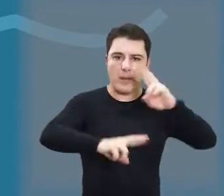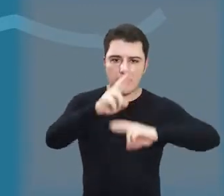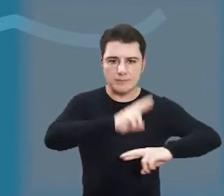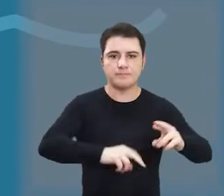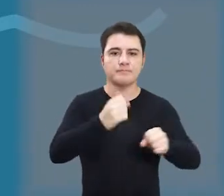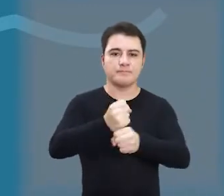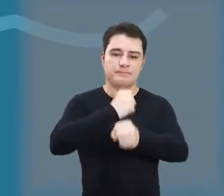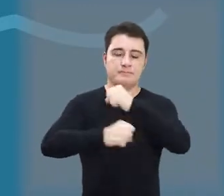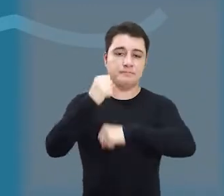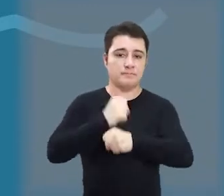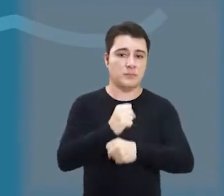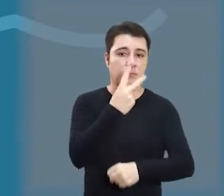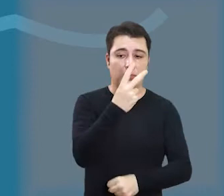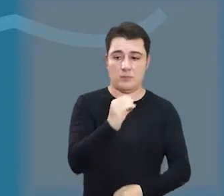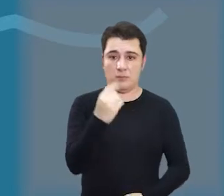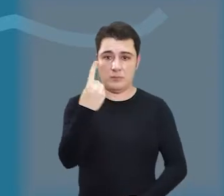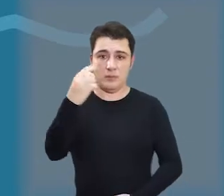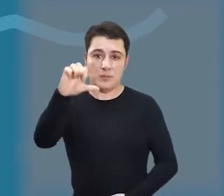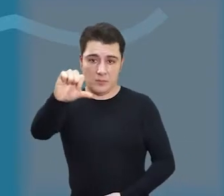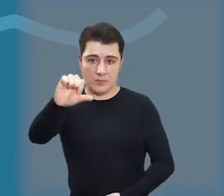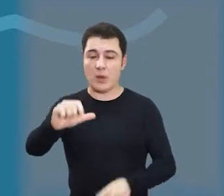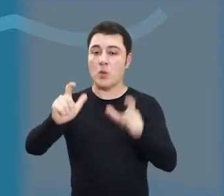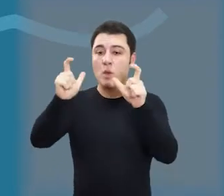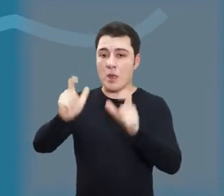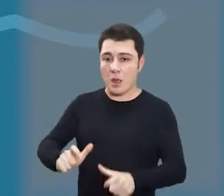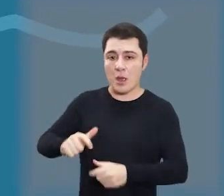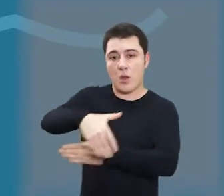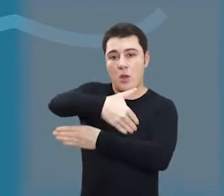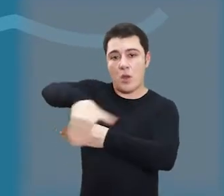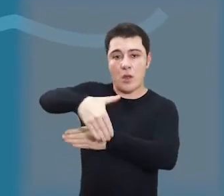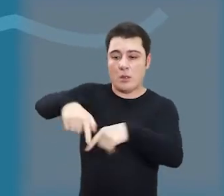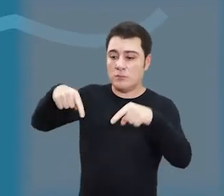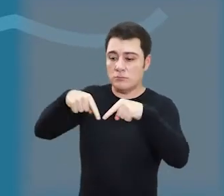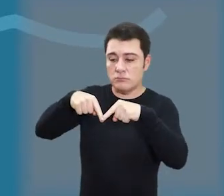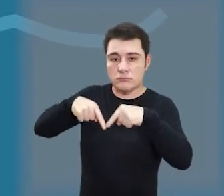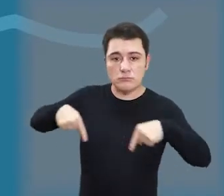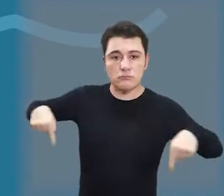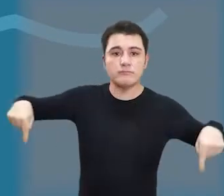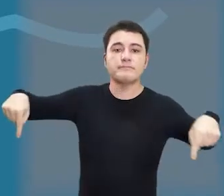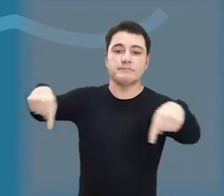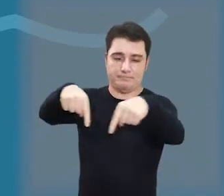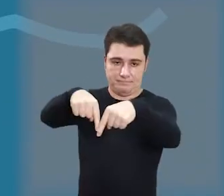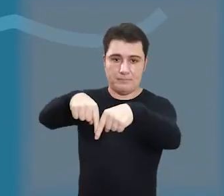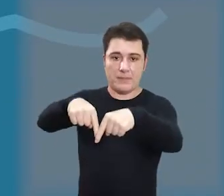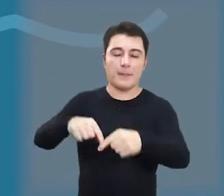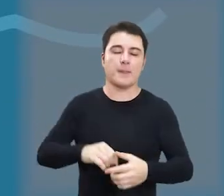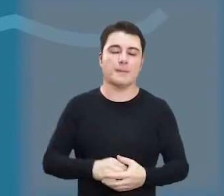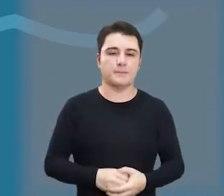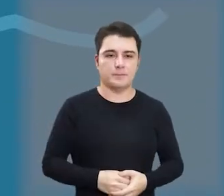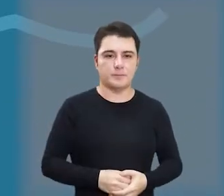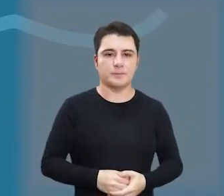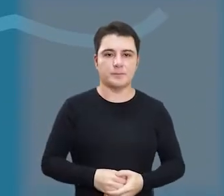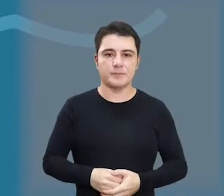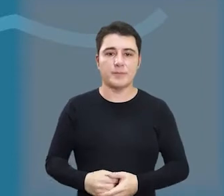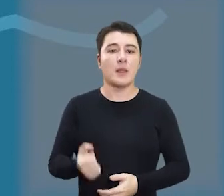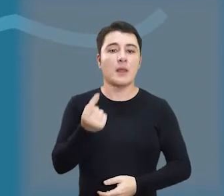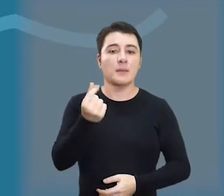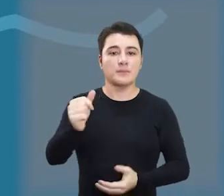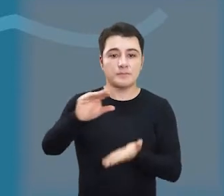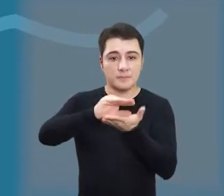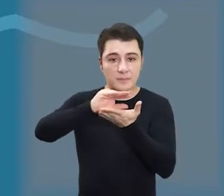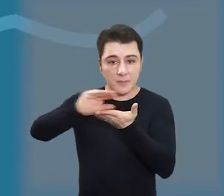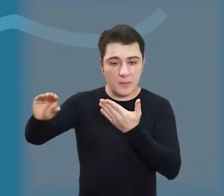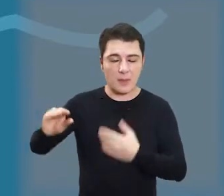alugada para sediar o serve de parque infantil em fevereiro de 2019 durante o período da reforma localizada na Avenida Circular